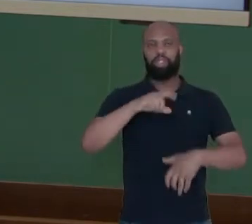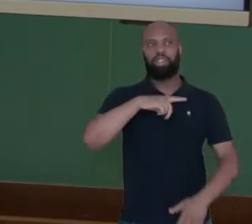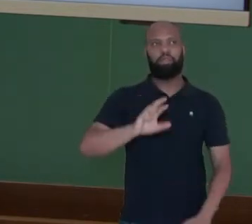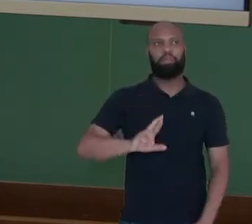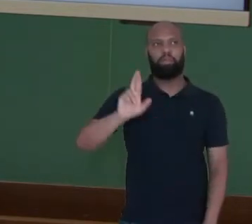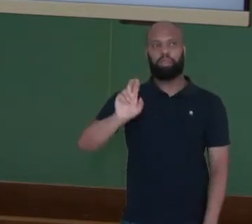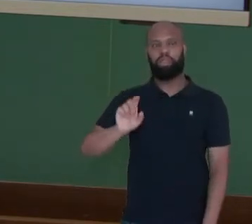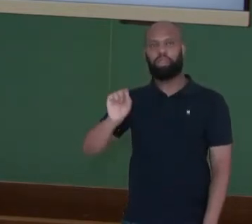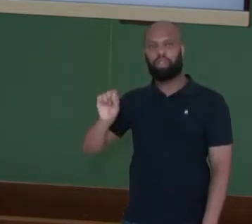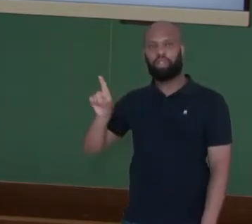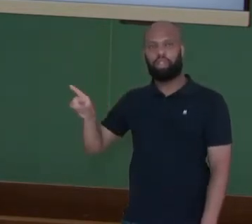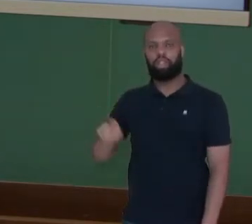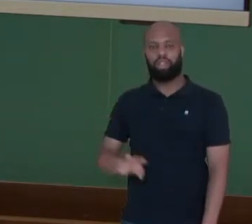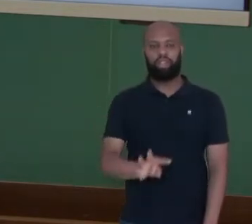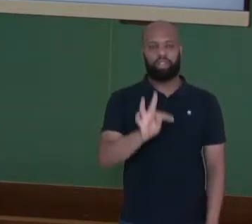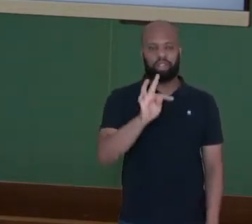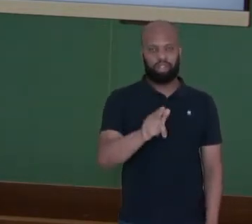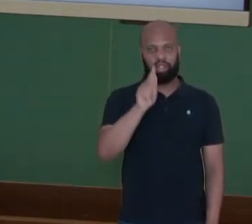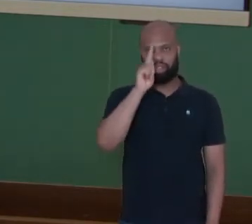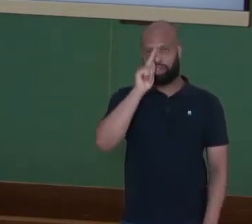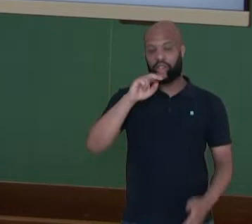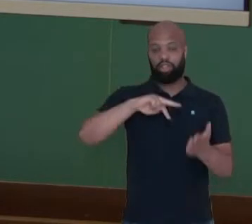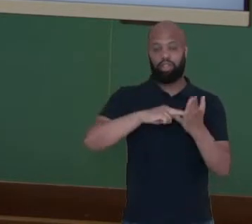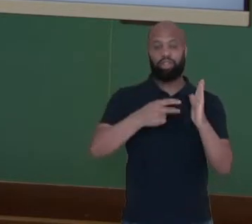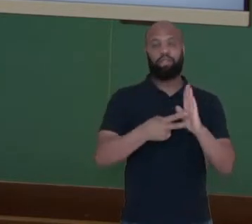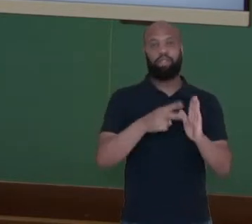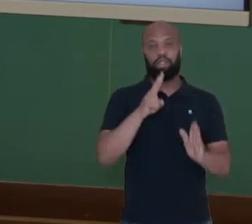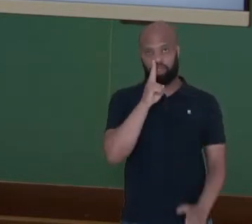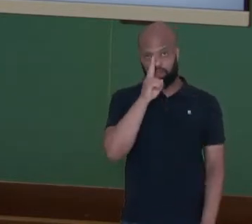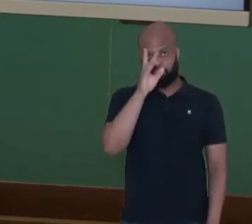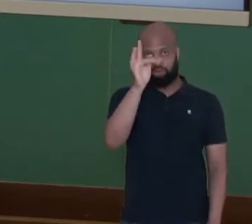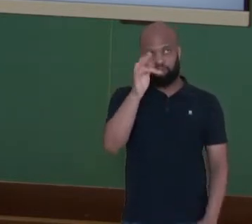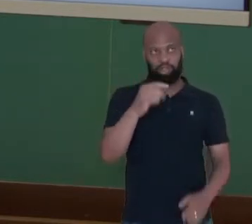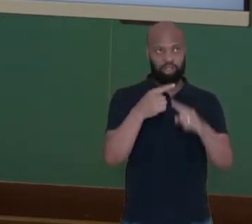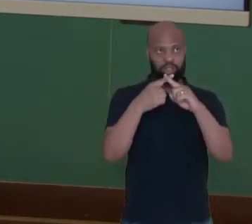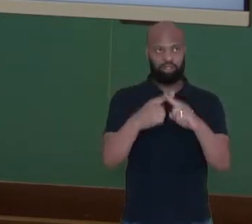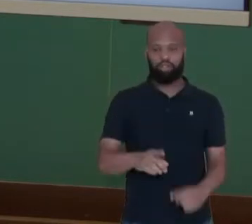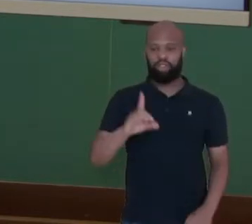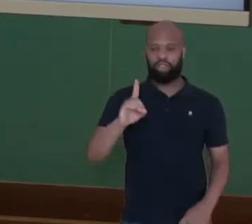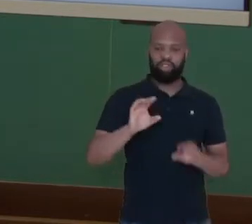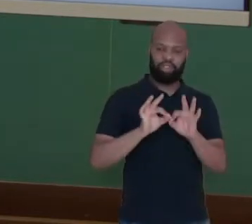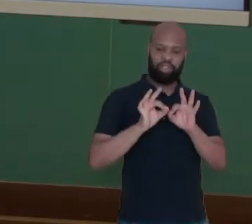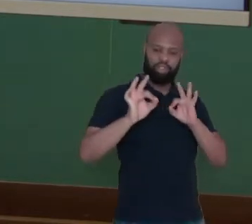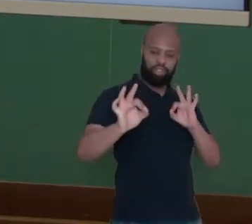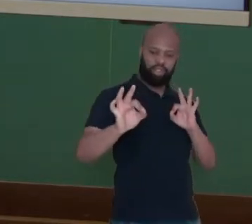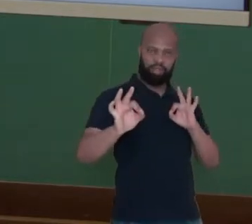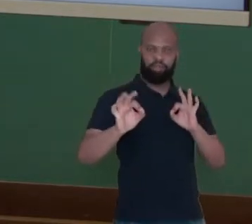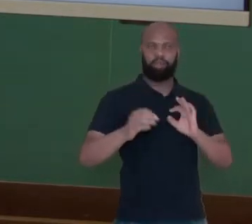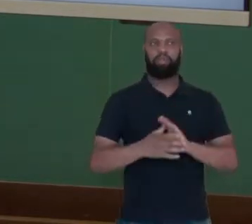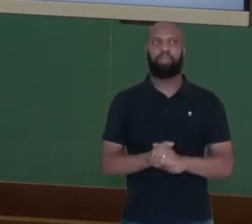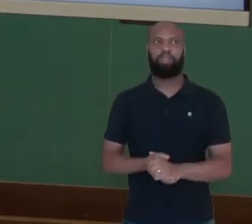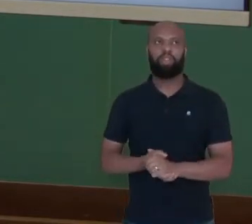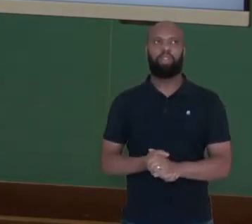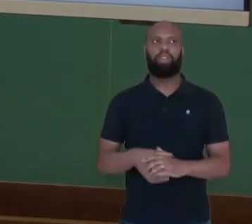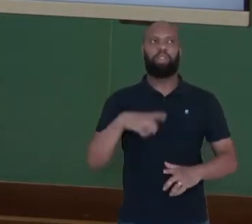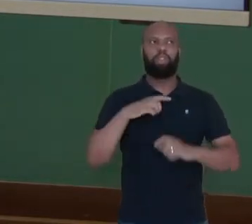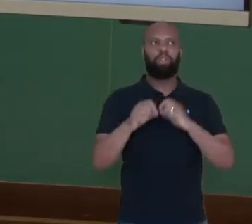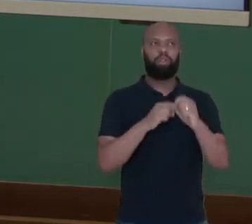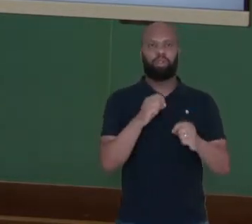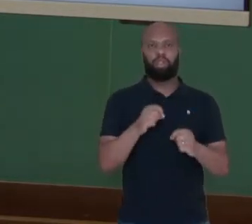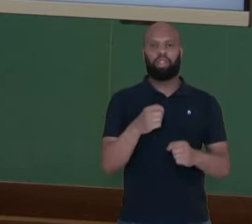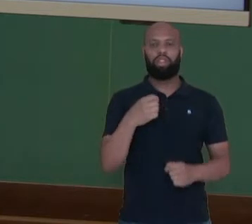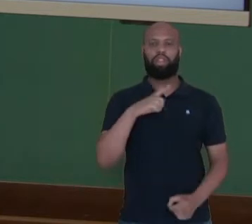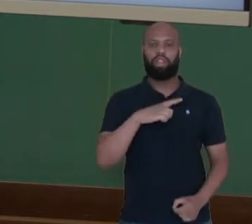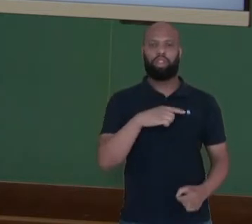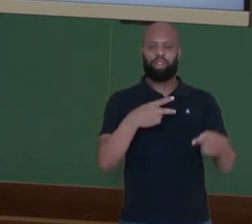essa letra tal aqui, que representa força vezes distância. É um produto chamado produto escalar, Ou seja, a multiplicação de